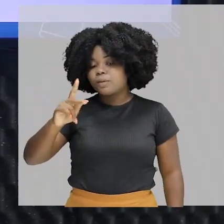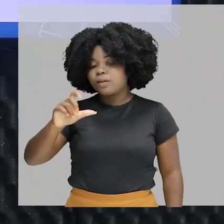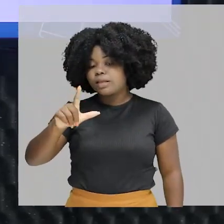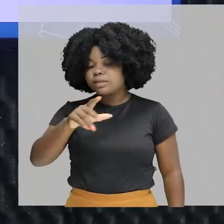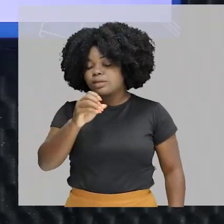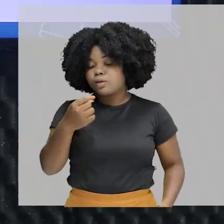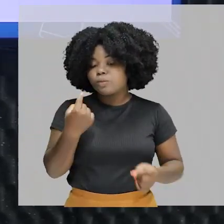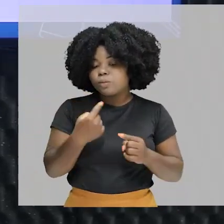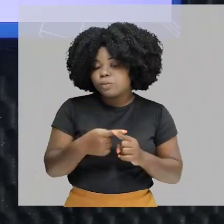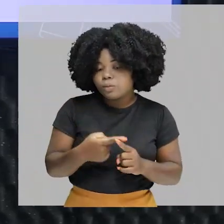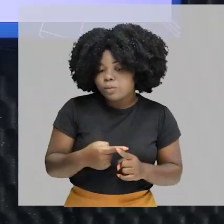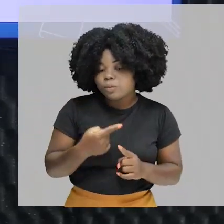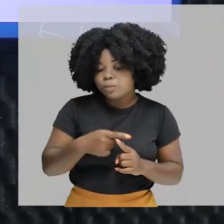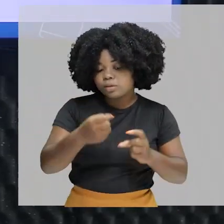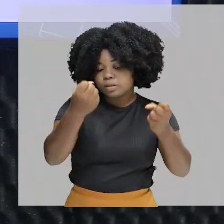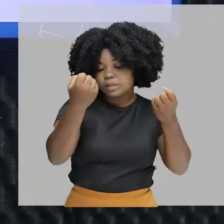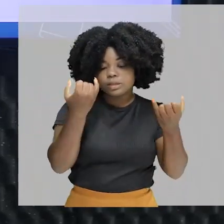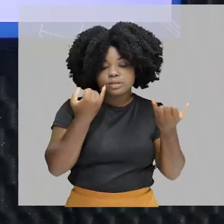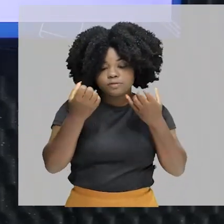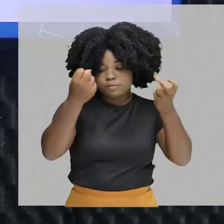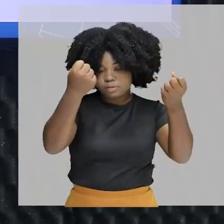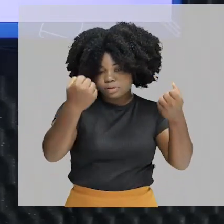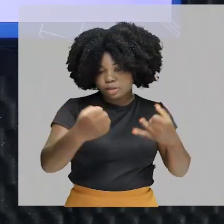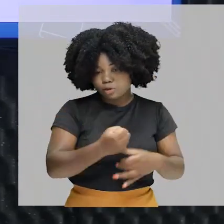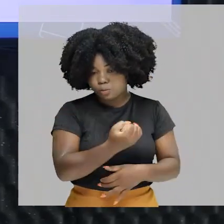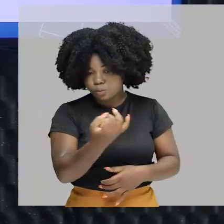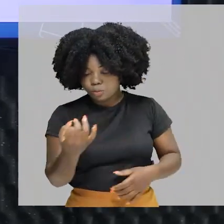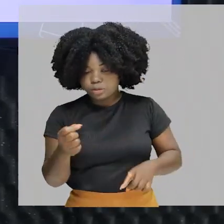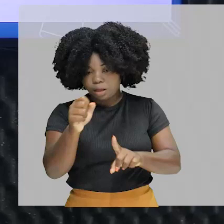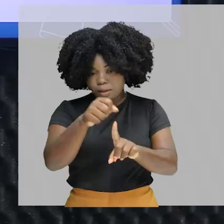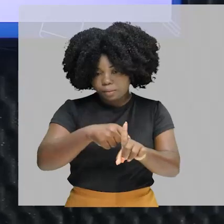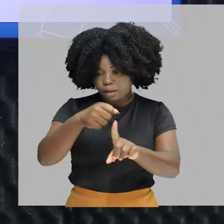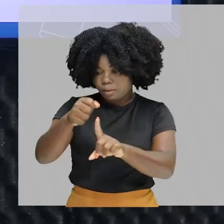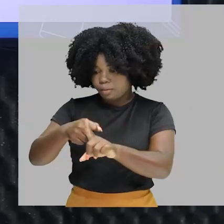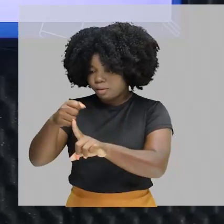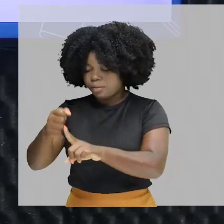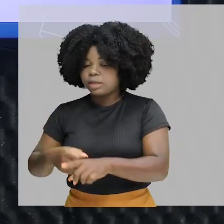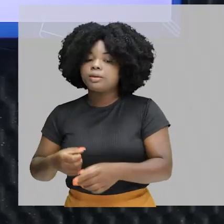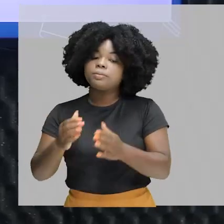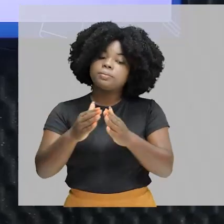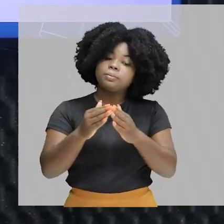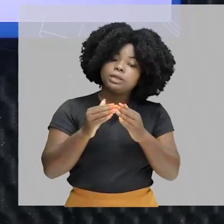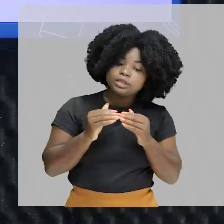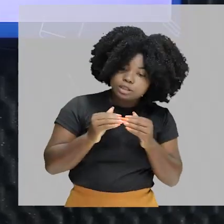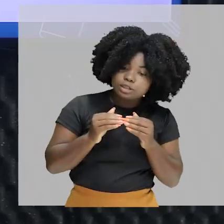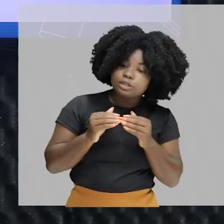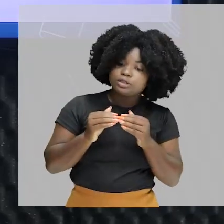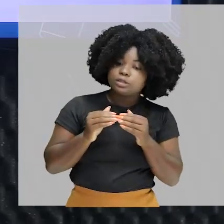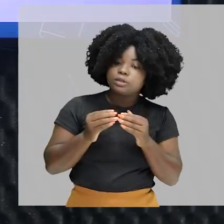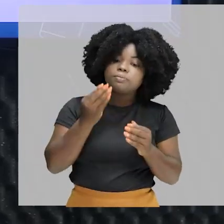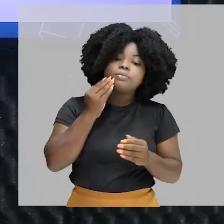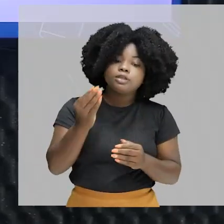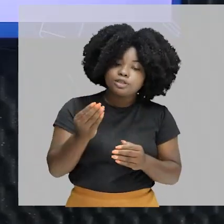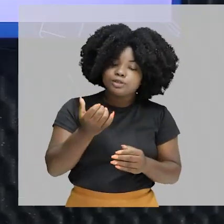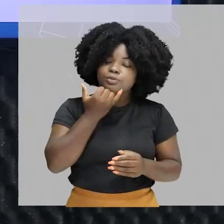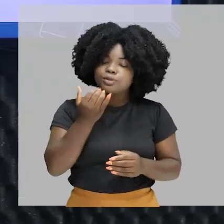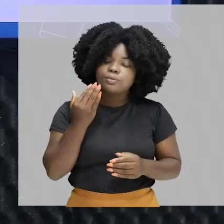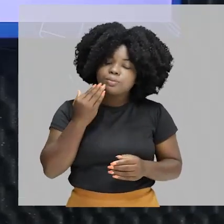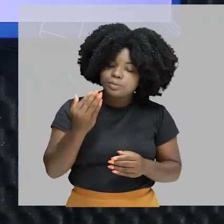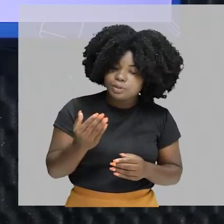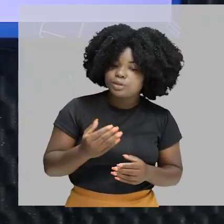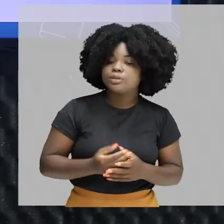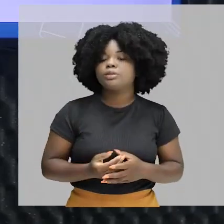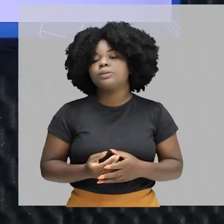ele já me explicou, né, as quantidades por mês e pediu para que eu indicasse as informações que